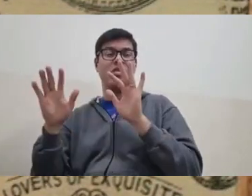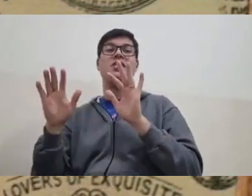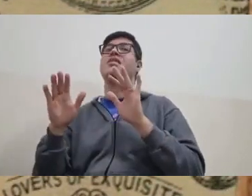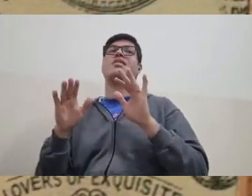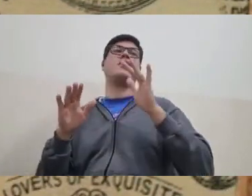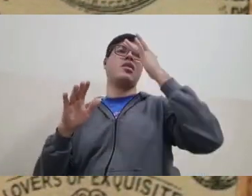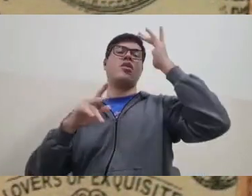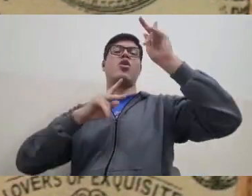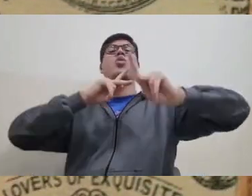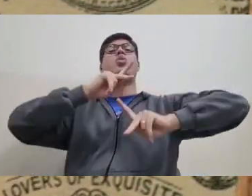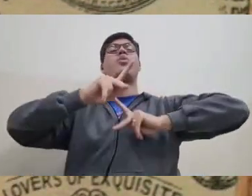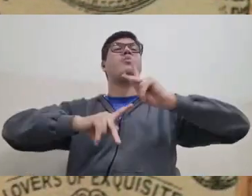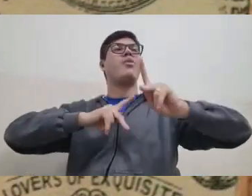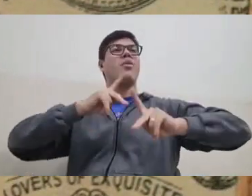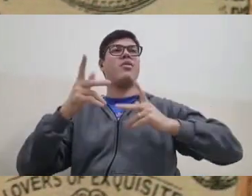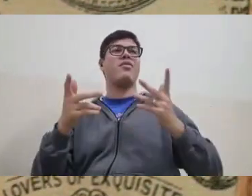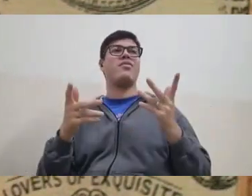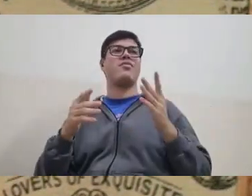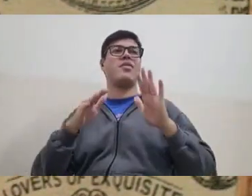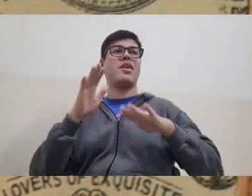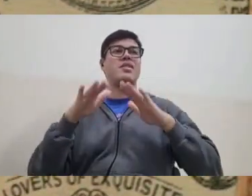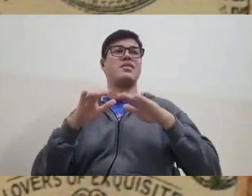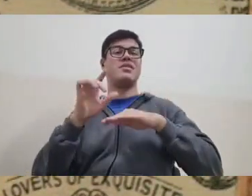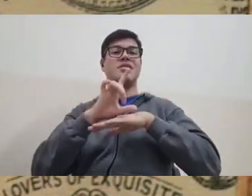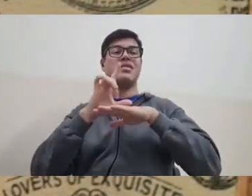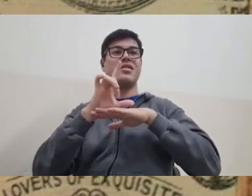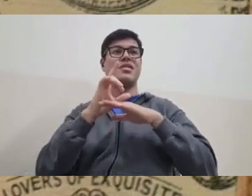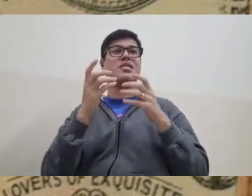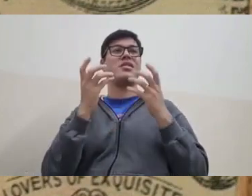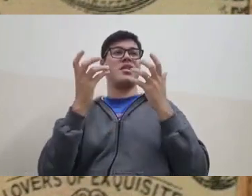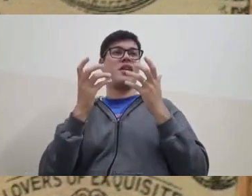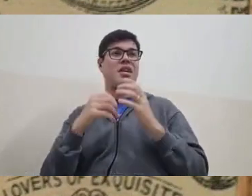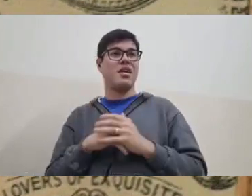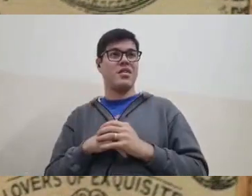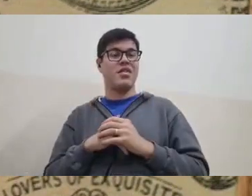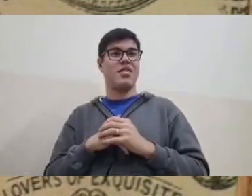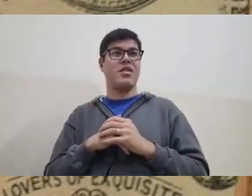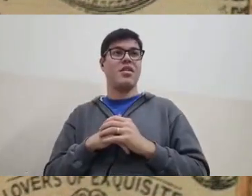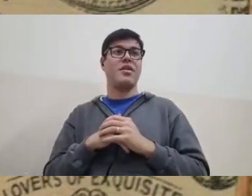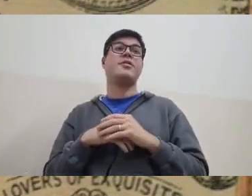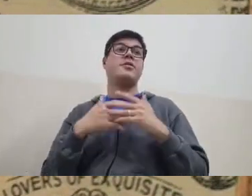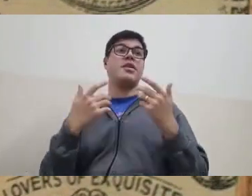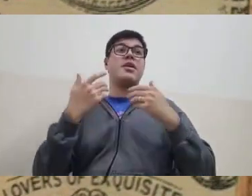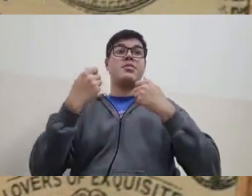o povo o cara por não conversa certo